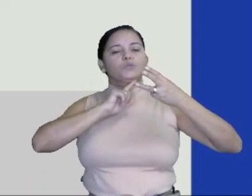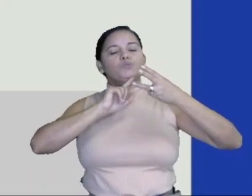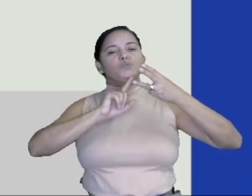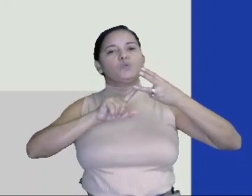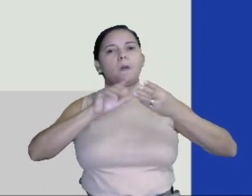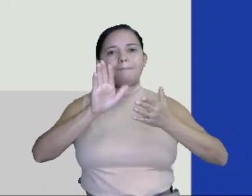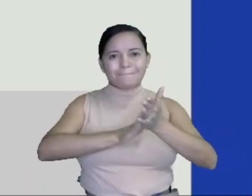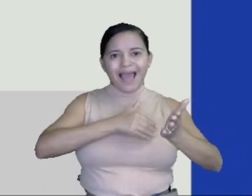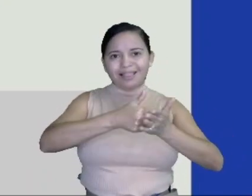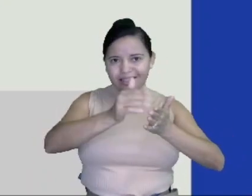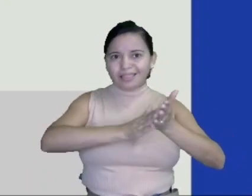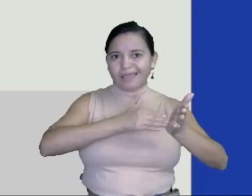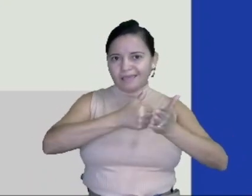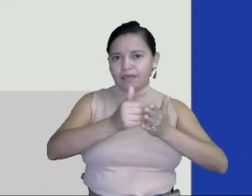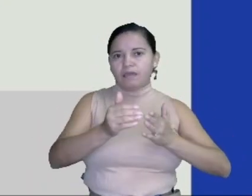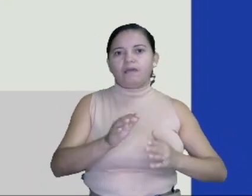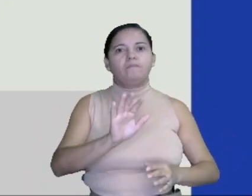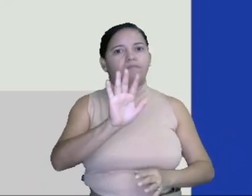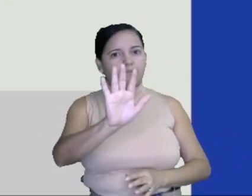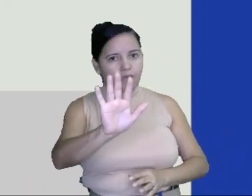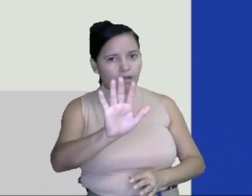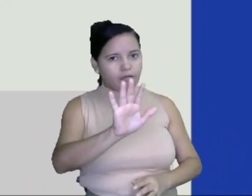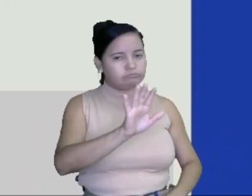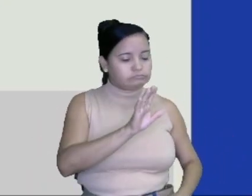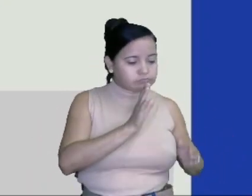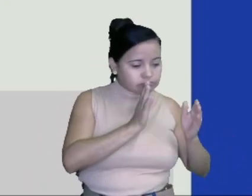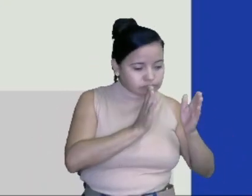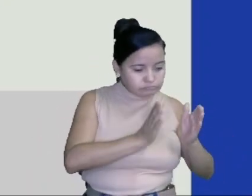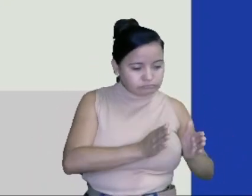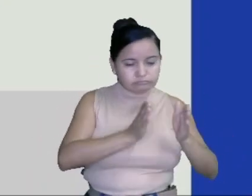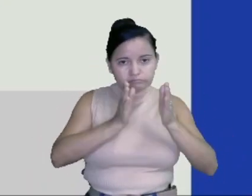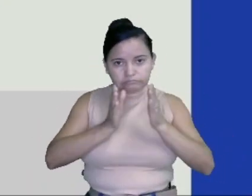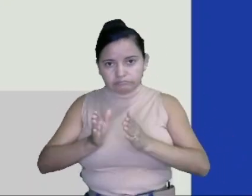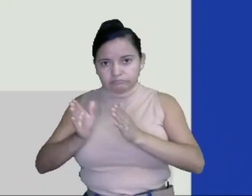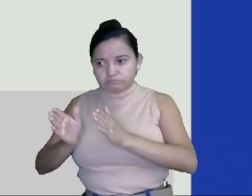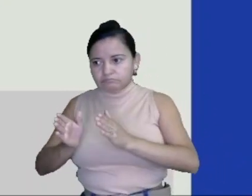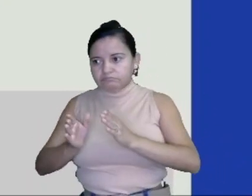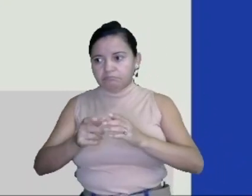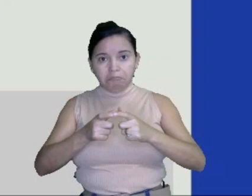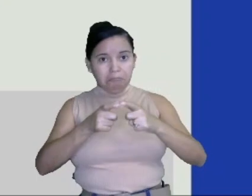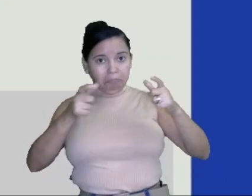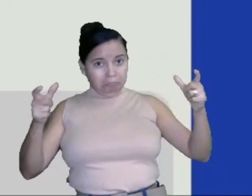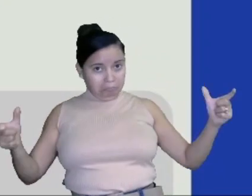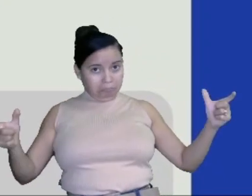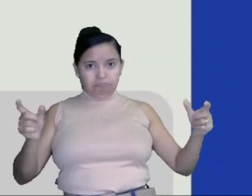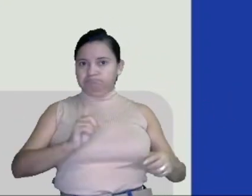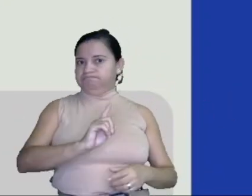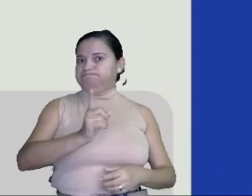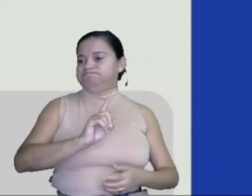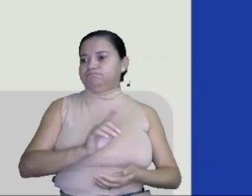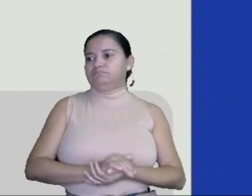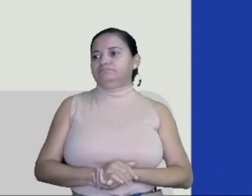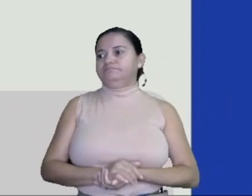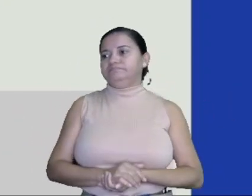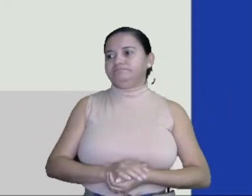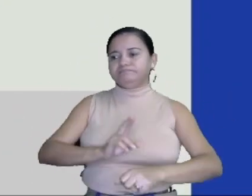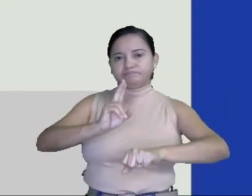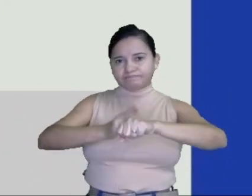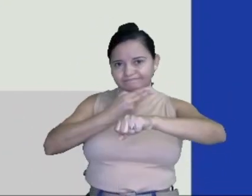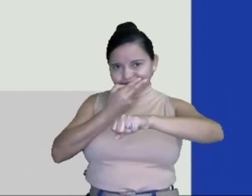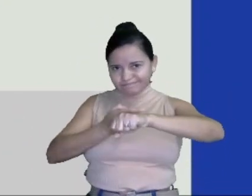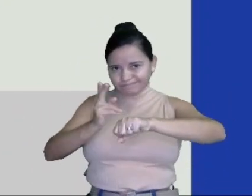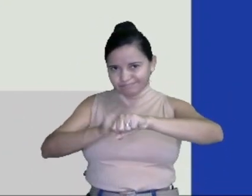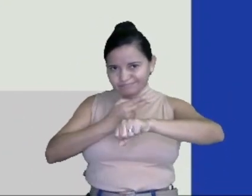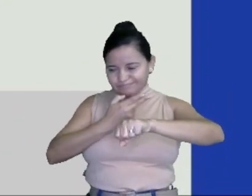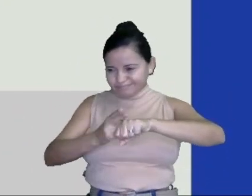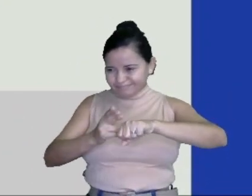também. Só que tudo em quantidades específicas. Olha para esse desenho aí, você vê que os chocolates e os